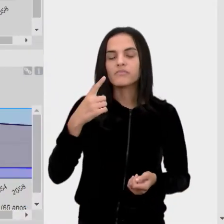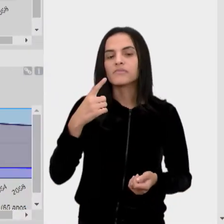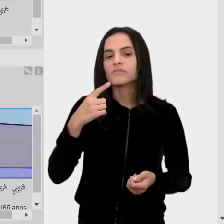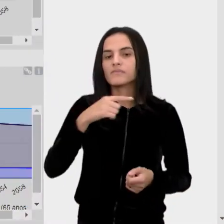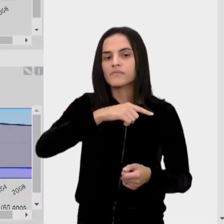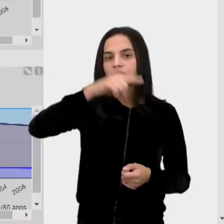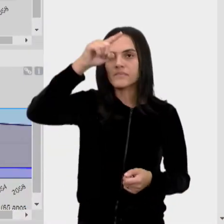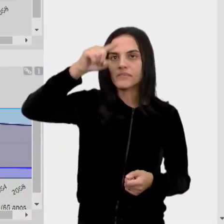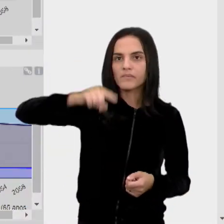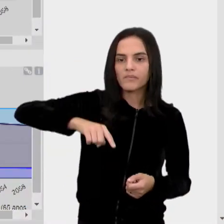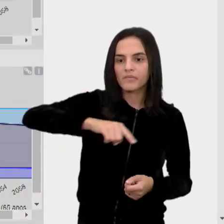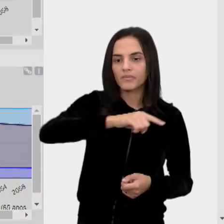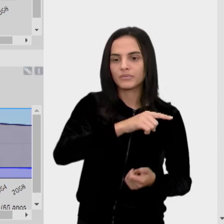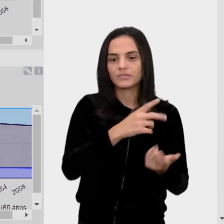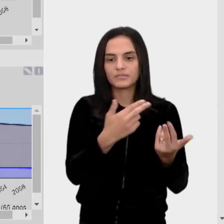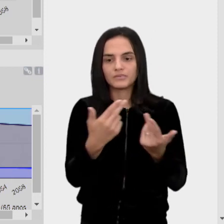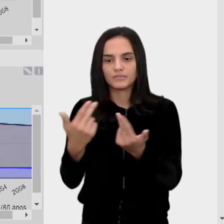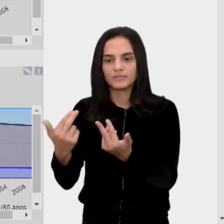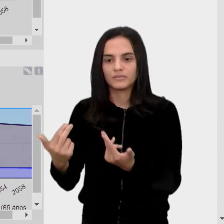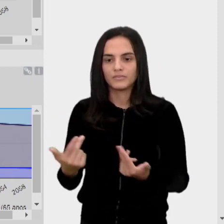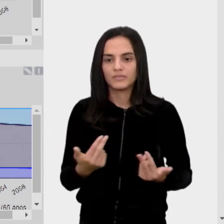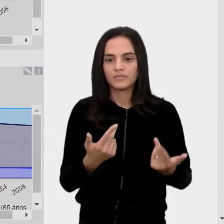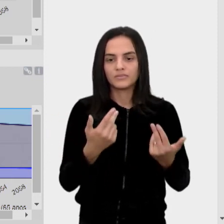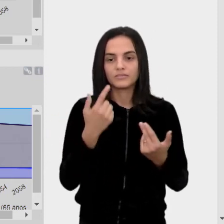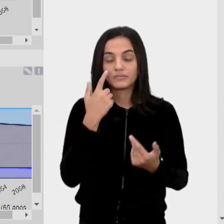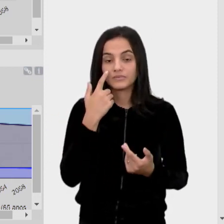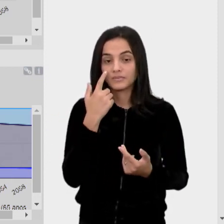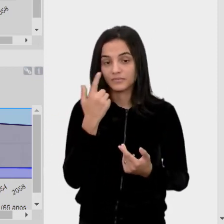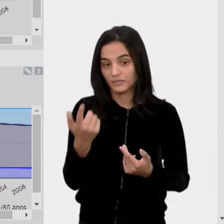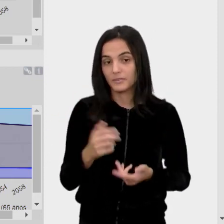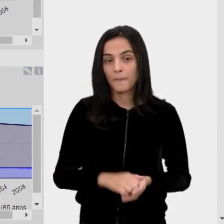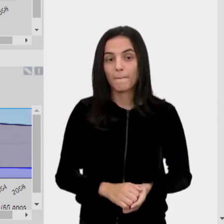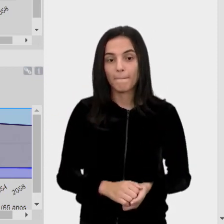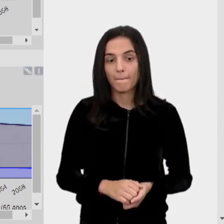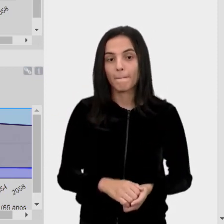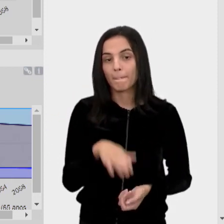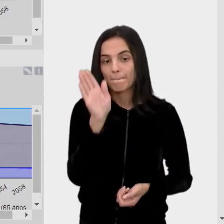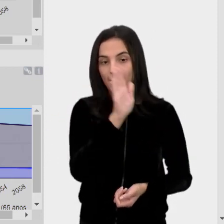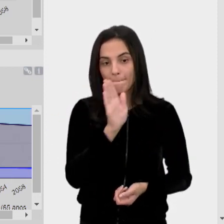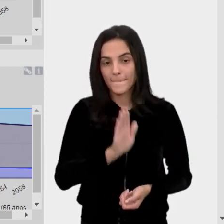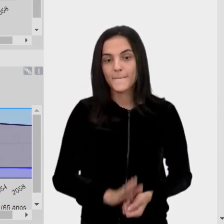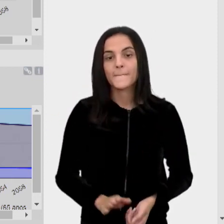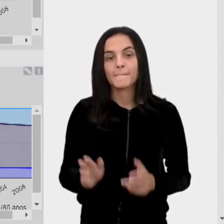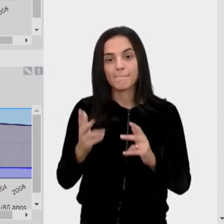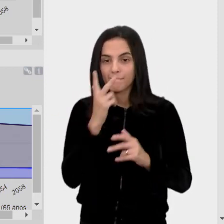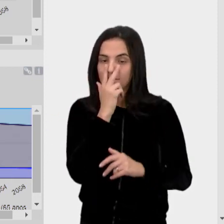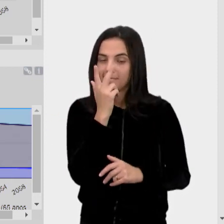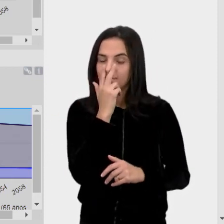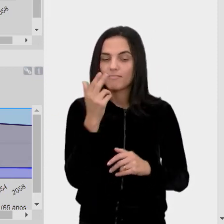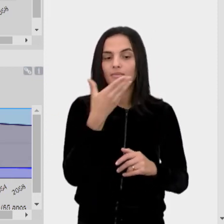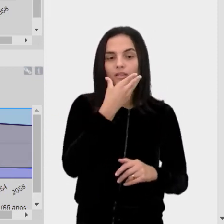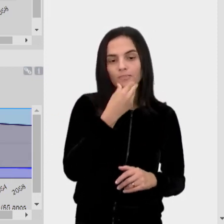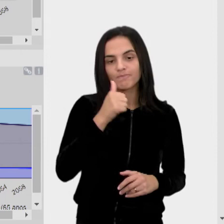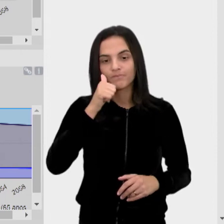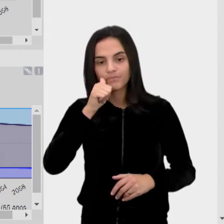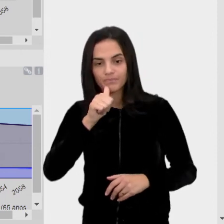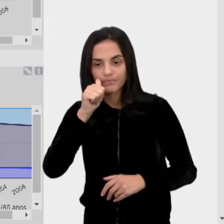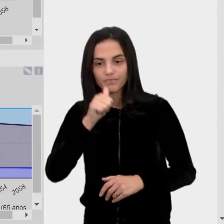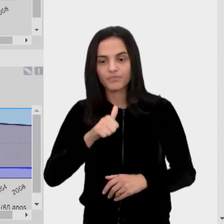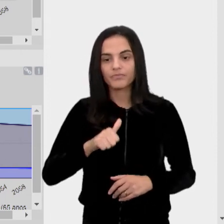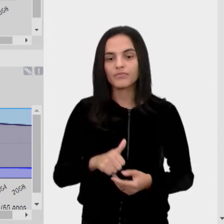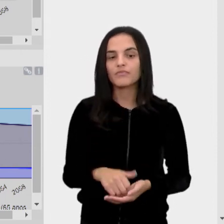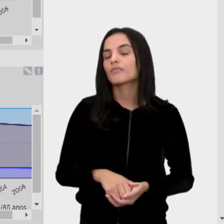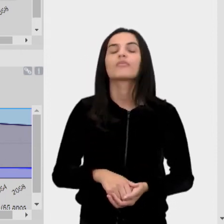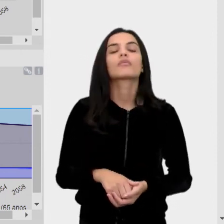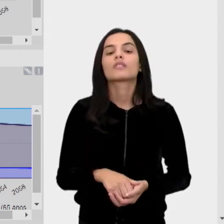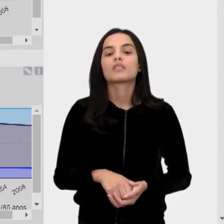também uma semelhança aí com as pirâmides etárias, com a pirâmide etária do Brasil, tá, entre homens e mulheres, né, sempre lembrando que o